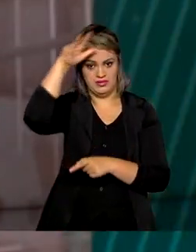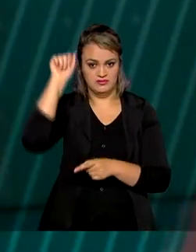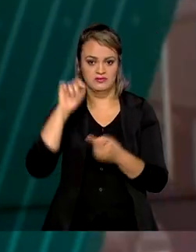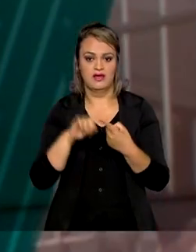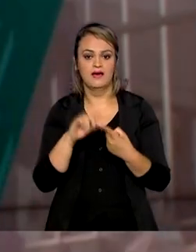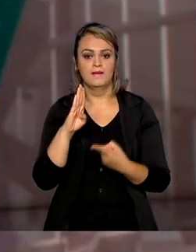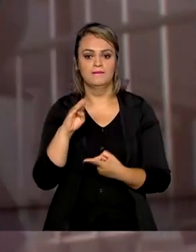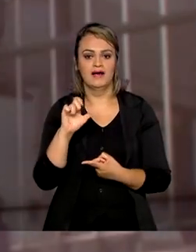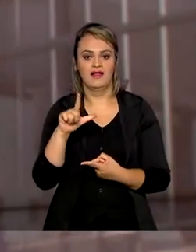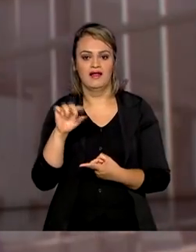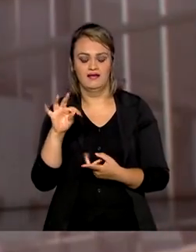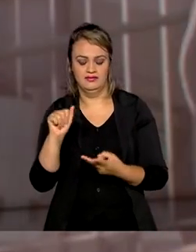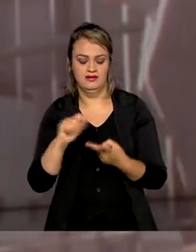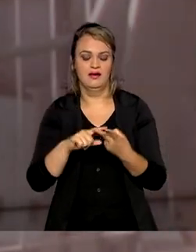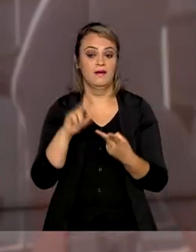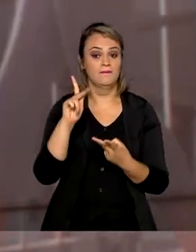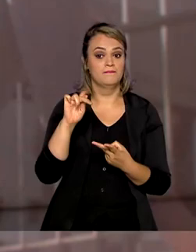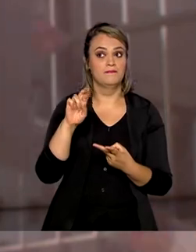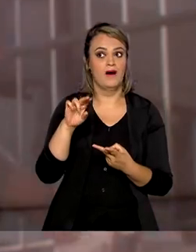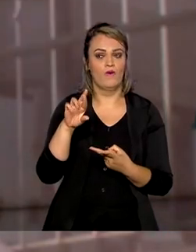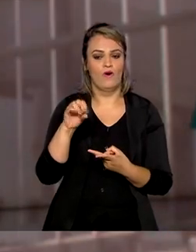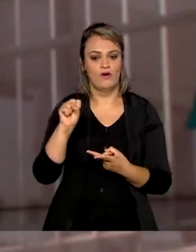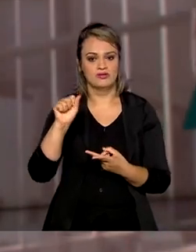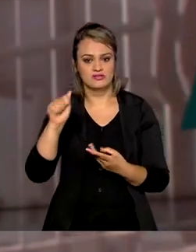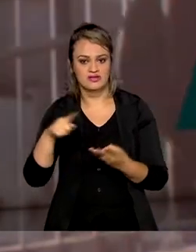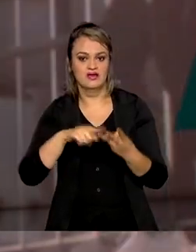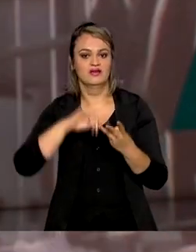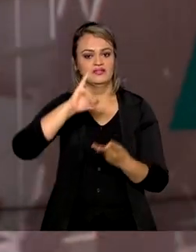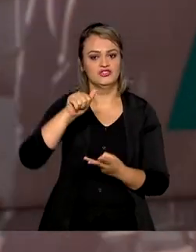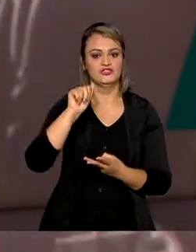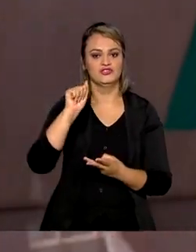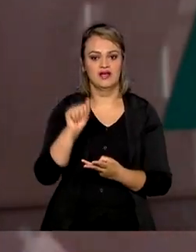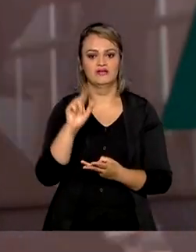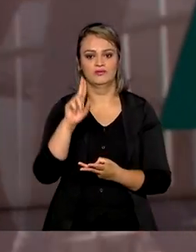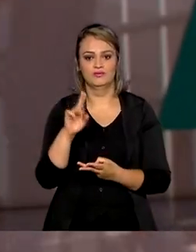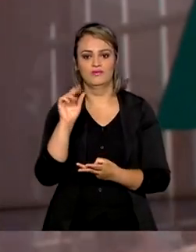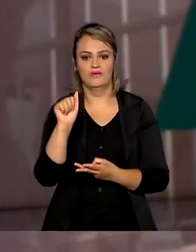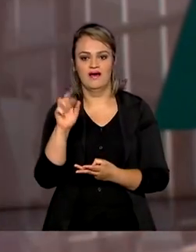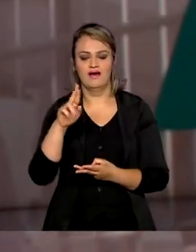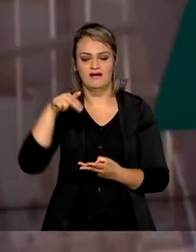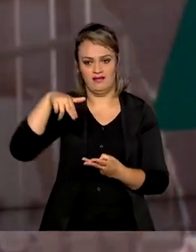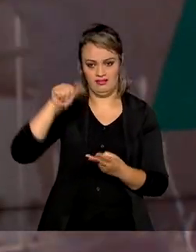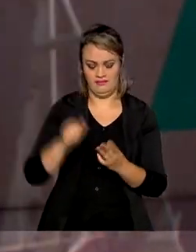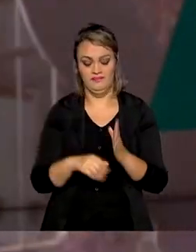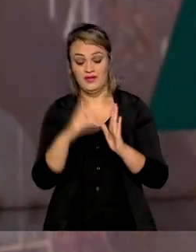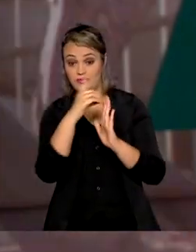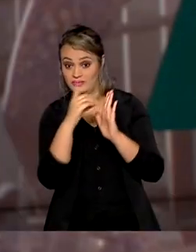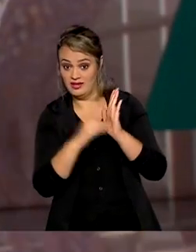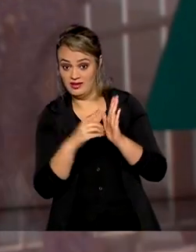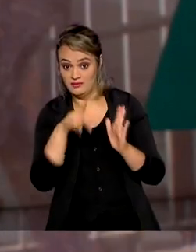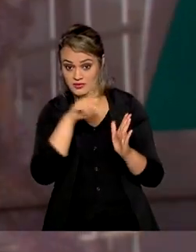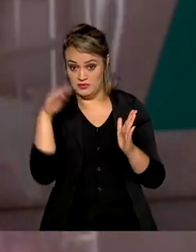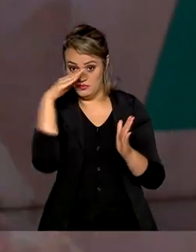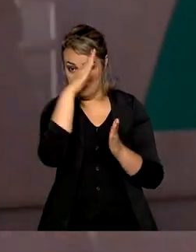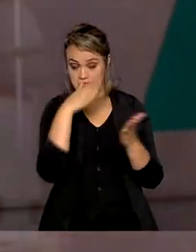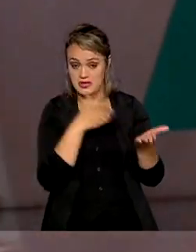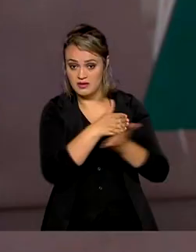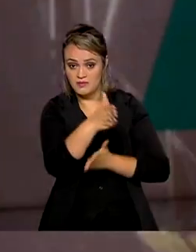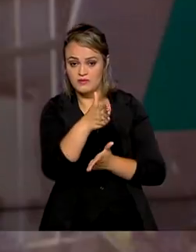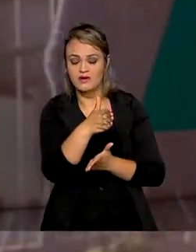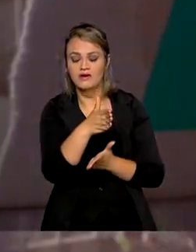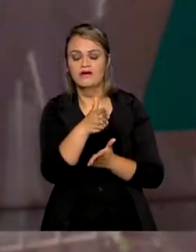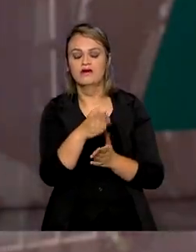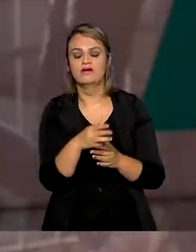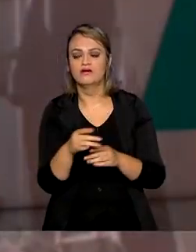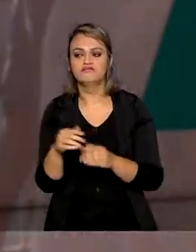Tufari, a Pau Rosa e a Floresta de Jatuarana. O decreto assinado pelo presidente Jair Bolsonaro atendeu a recomendação do